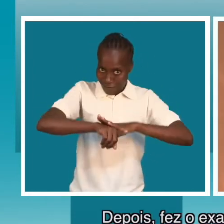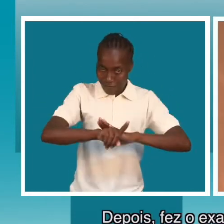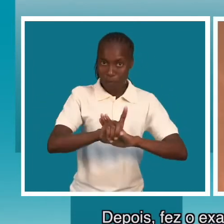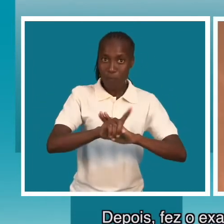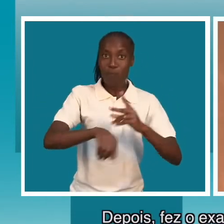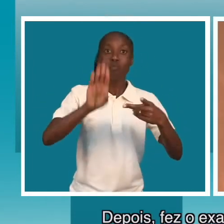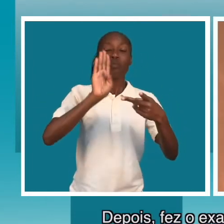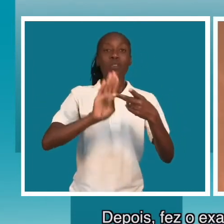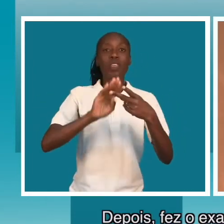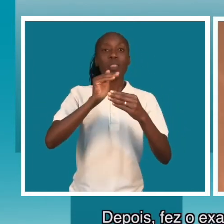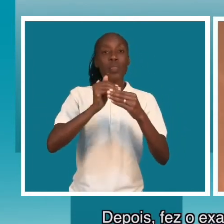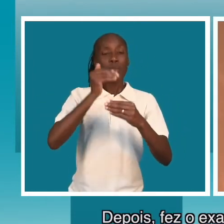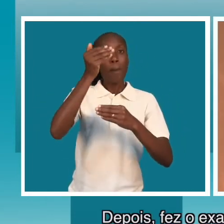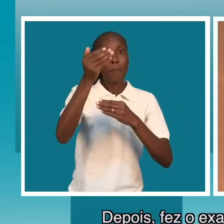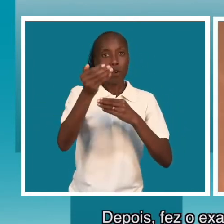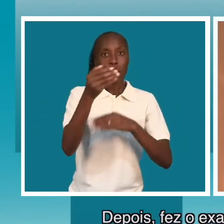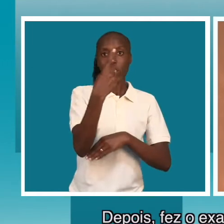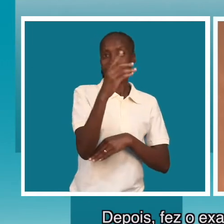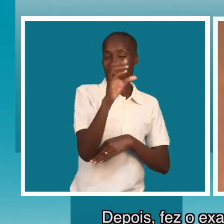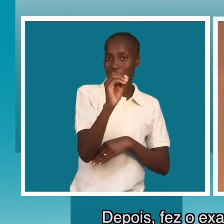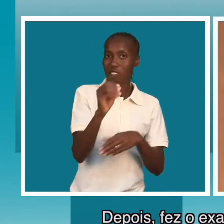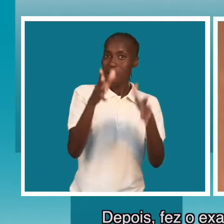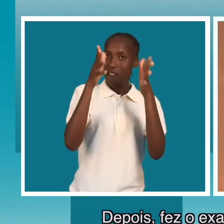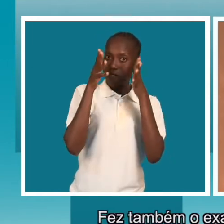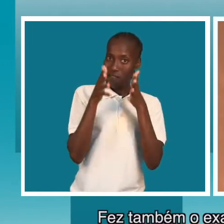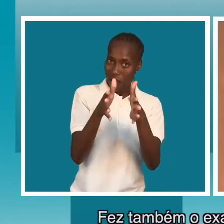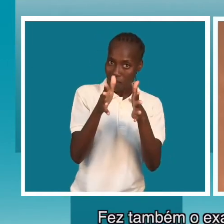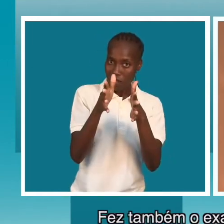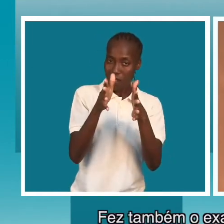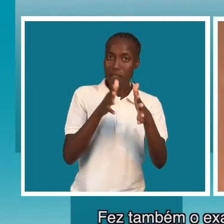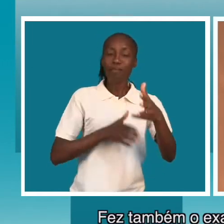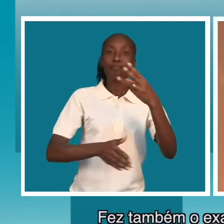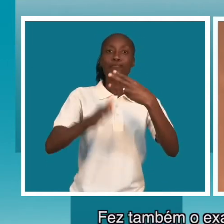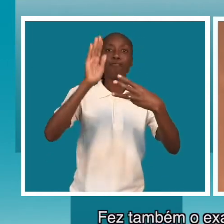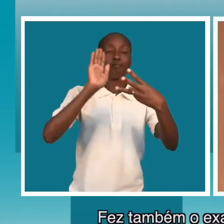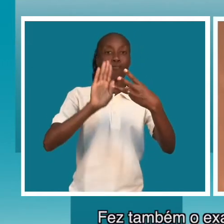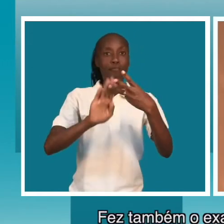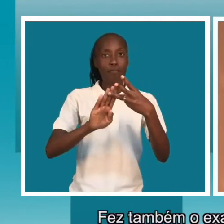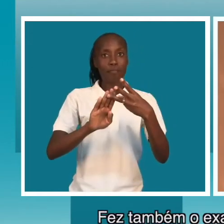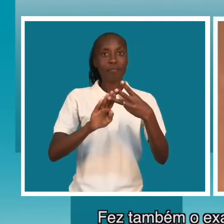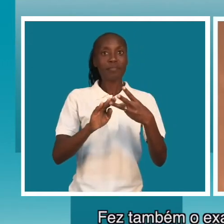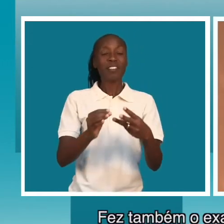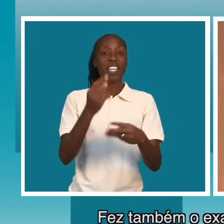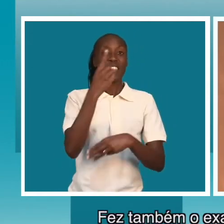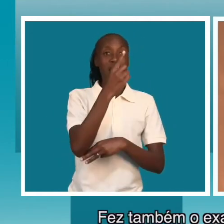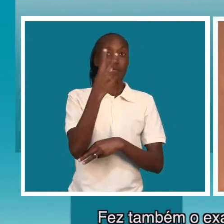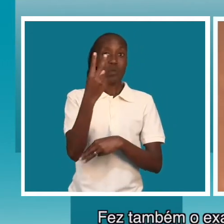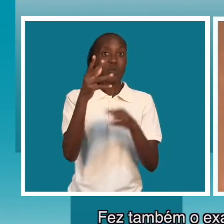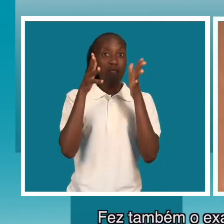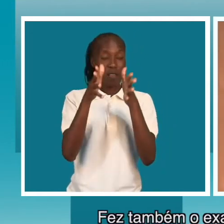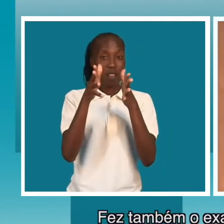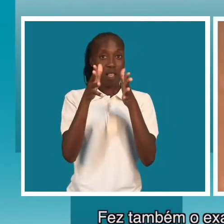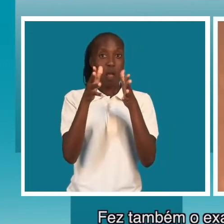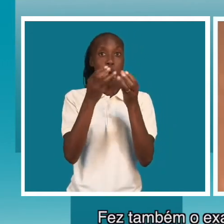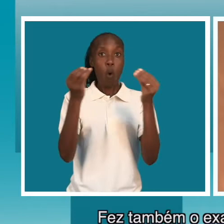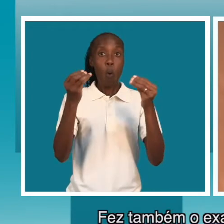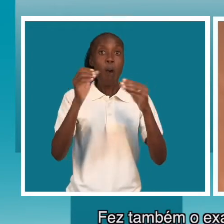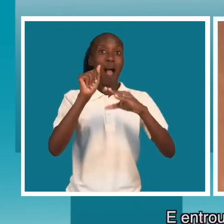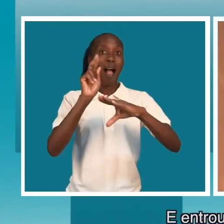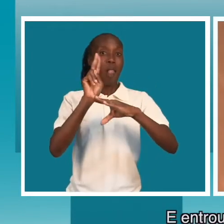foi fazer o exame da décima classe como externo. E depois foi fazer o exame da décima segunda classe como